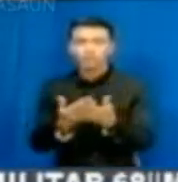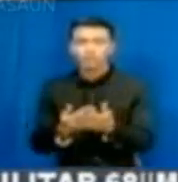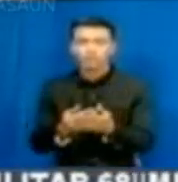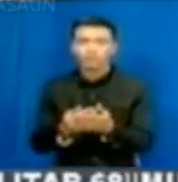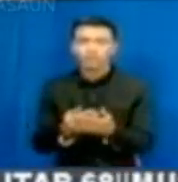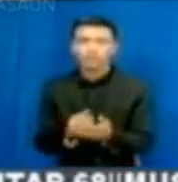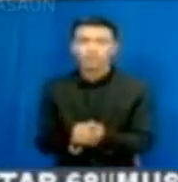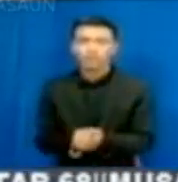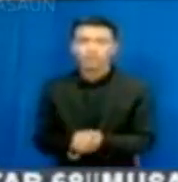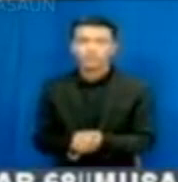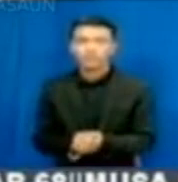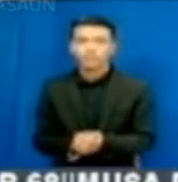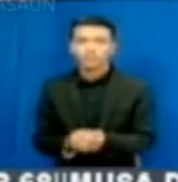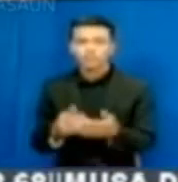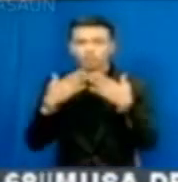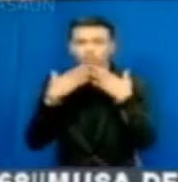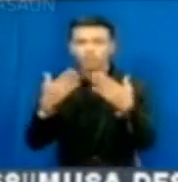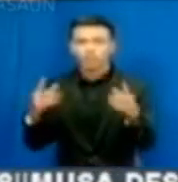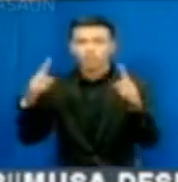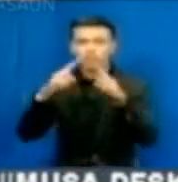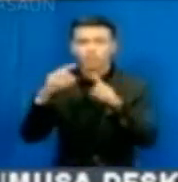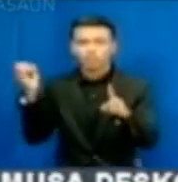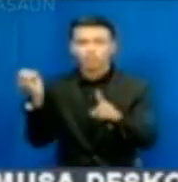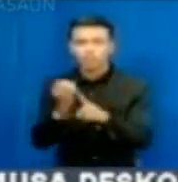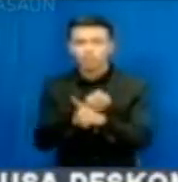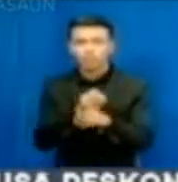Tervizão Timor-Leste Nébese, agradecer Bá oportunidade